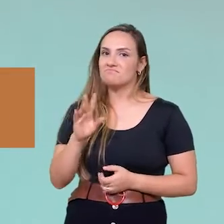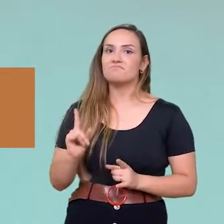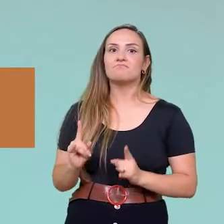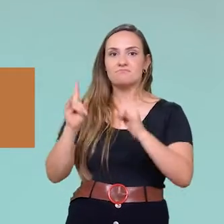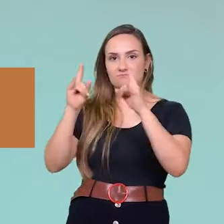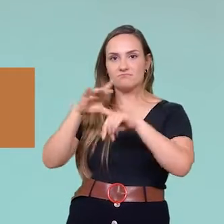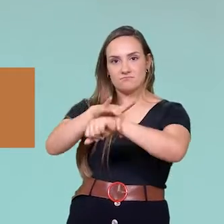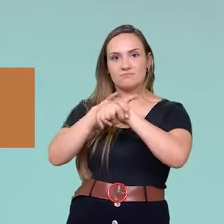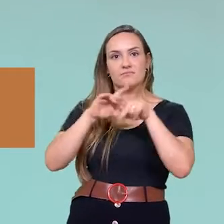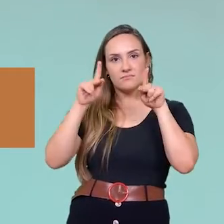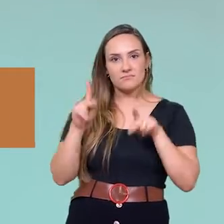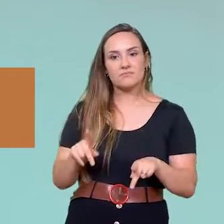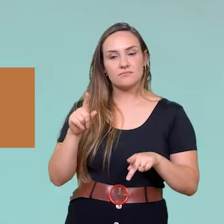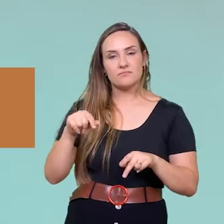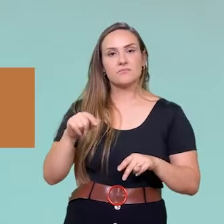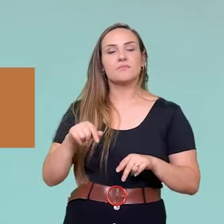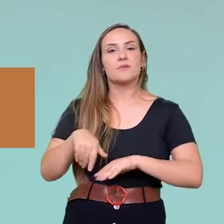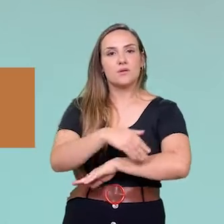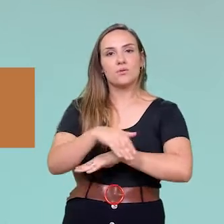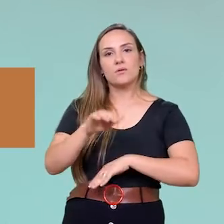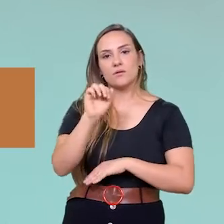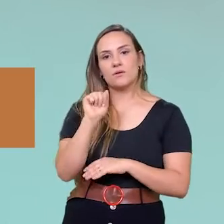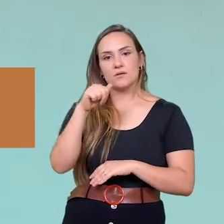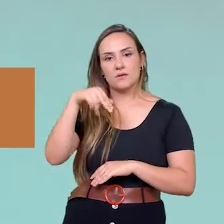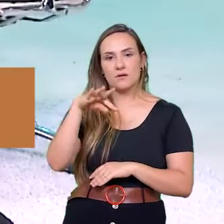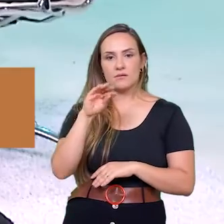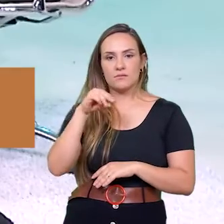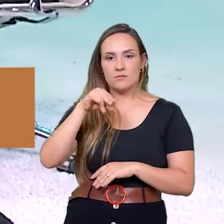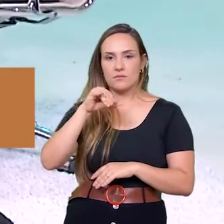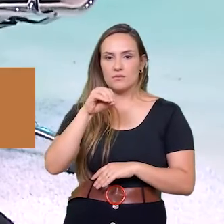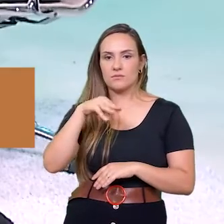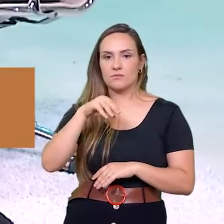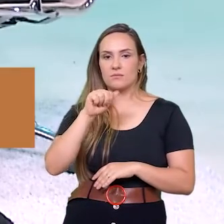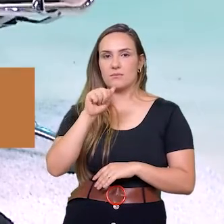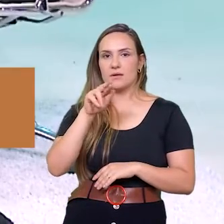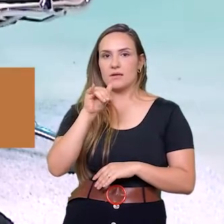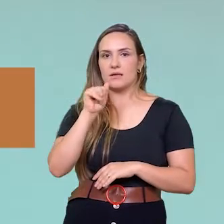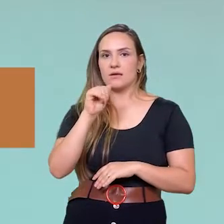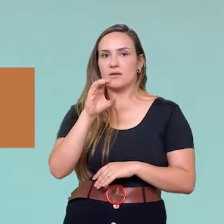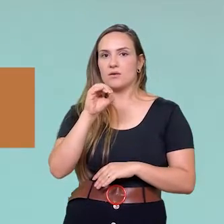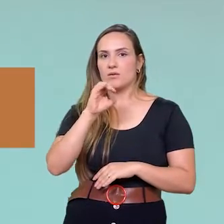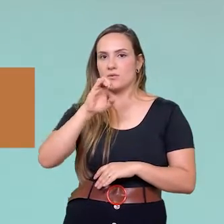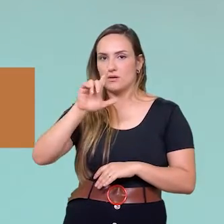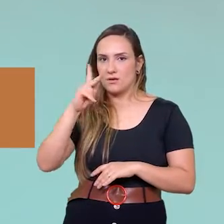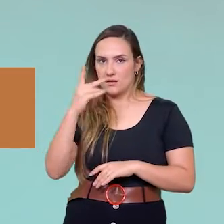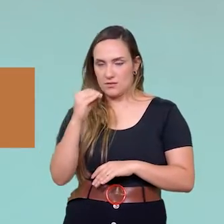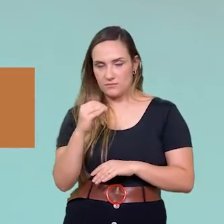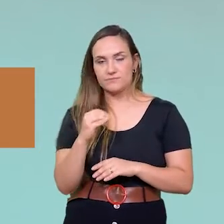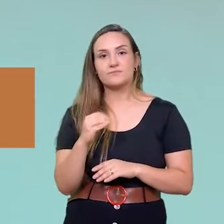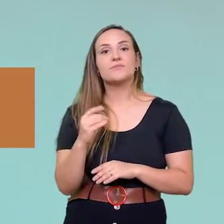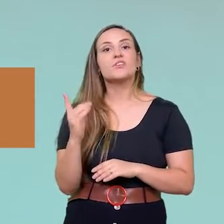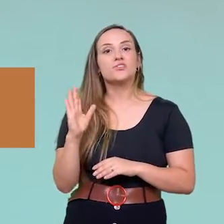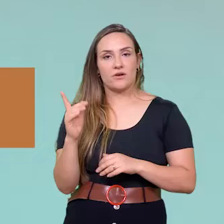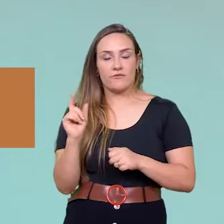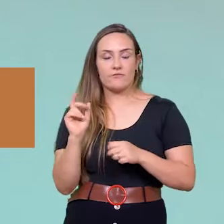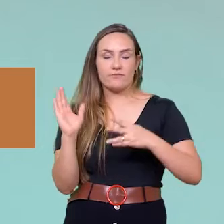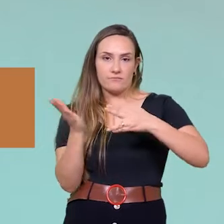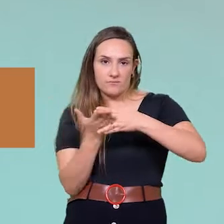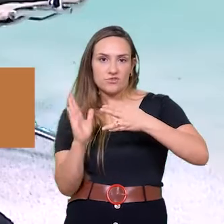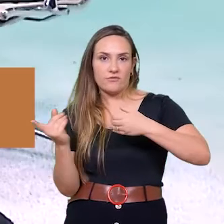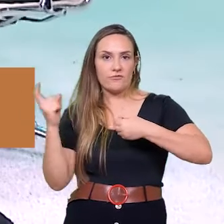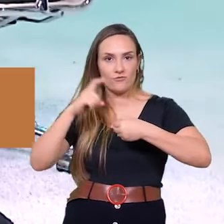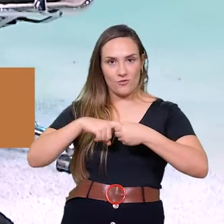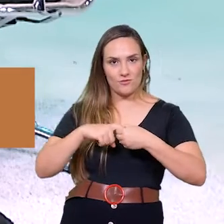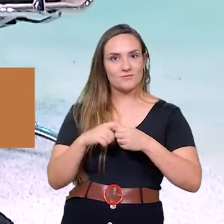ó. O prédio da Defensoria fica lá na Antônio Maria Coelho, 1668, né? Sim. Bom, nós vamos para um rápido intervalo e voltamos